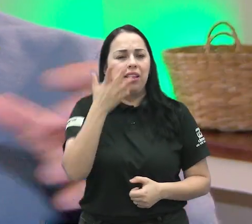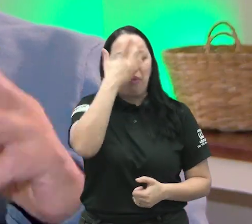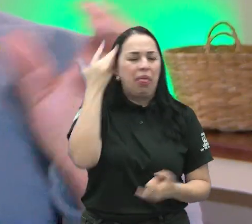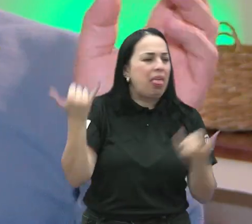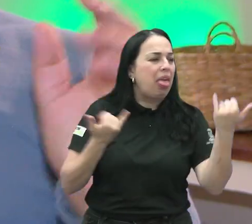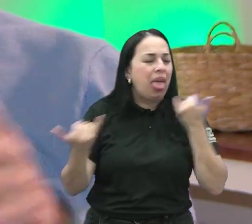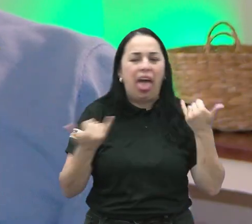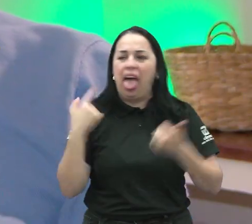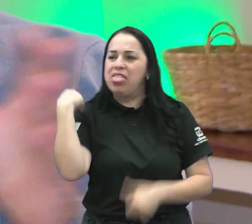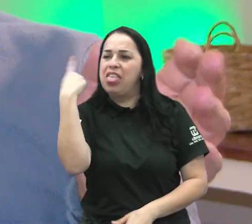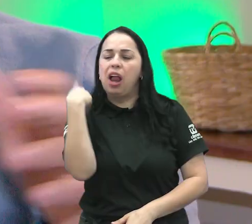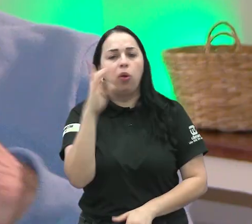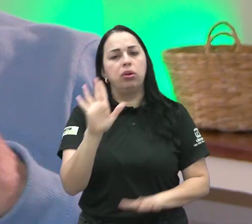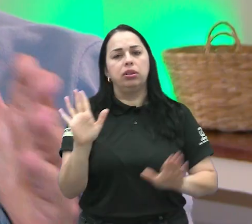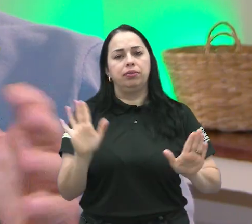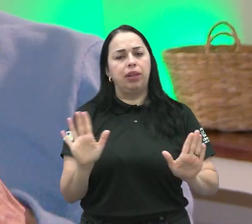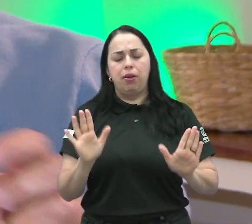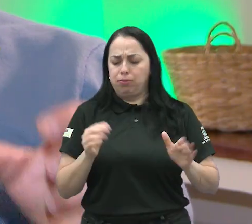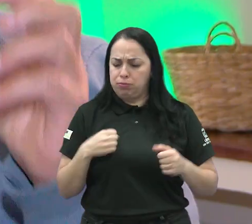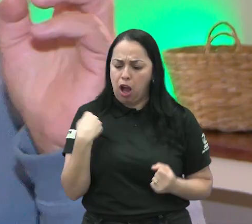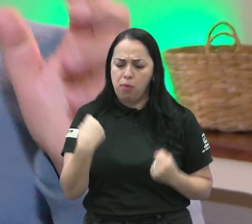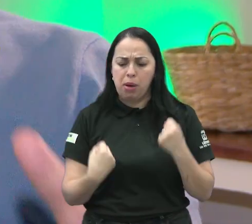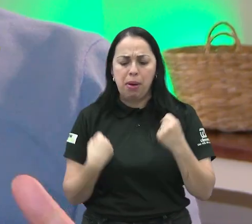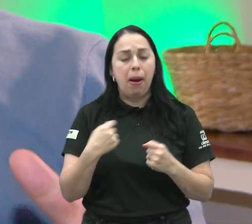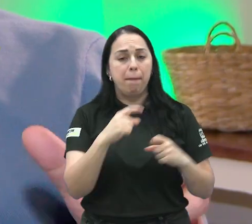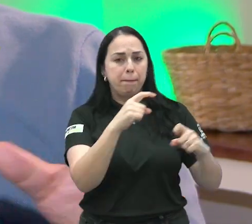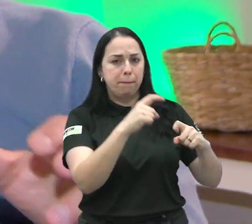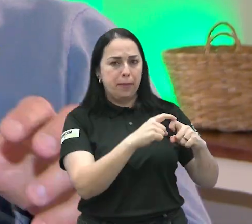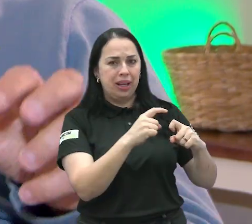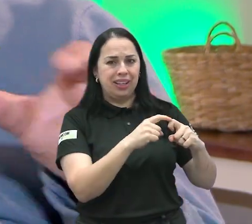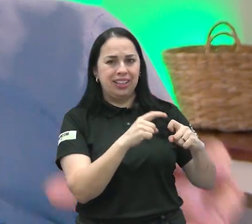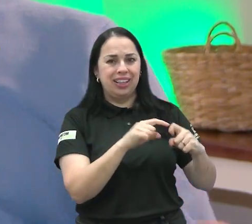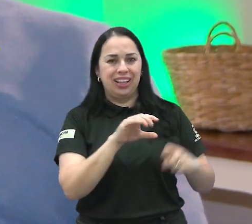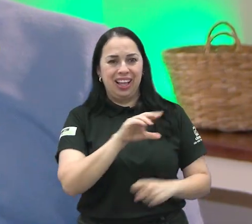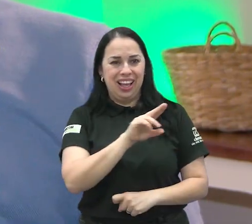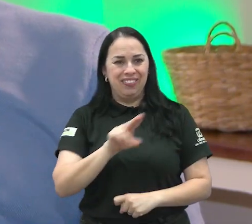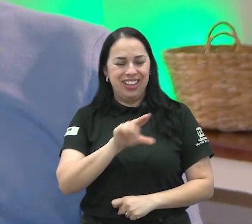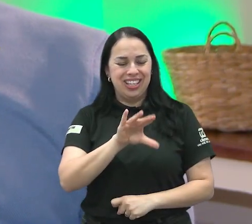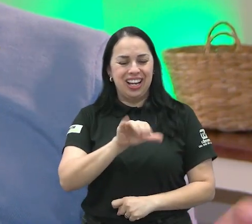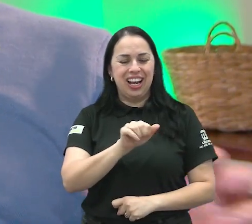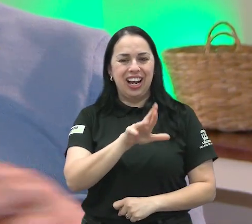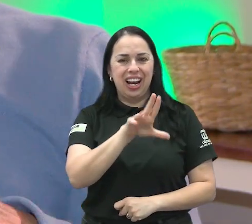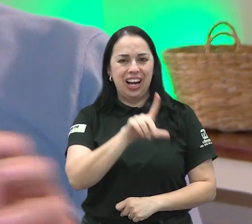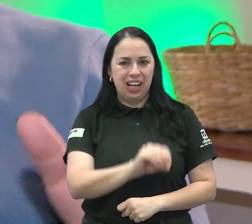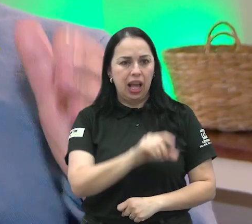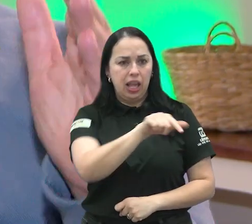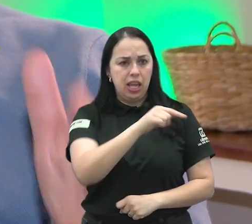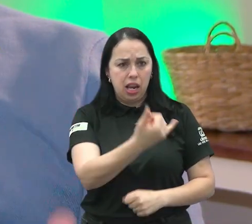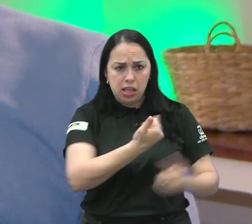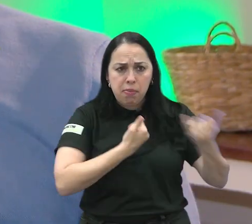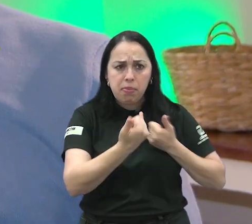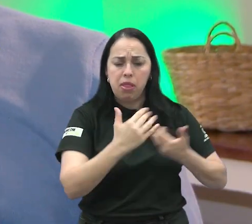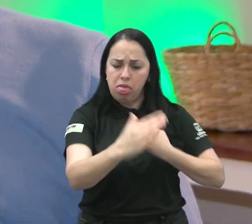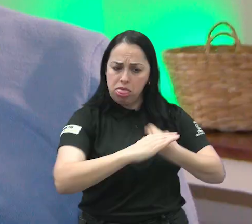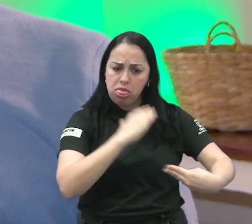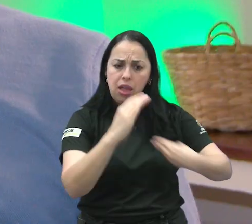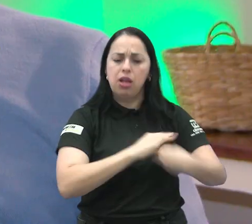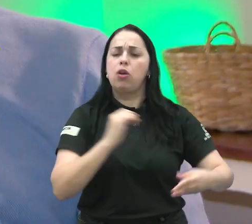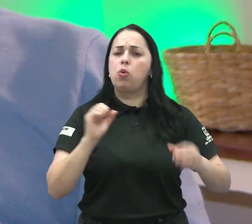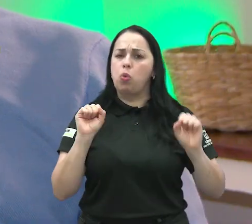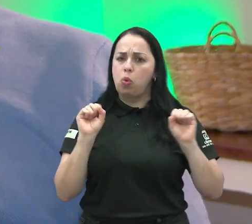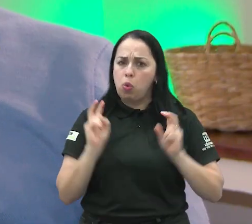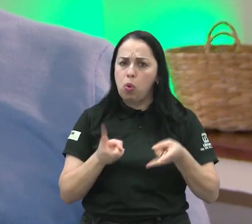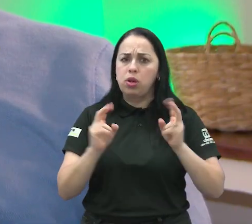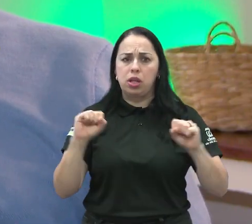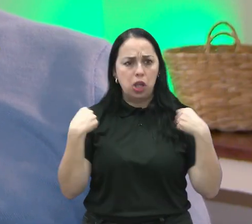corria devagar, todo mundo falava, você é louco, tal, mas a minha médica, a doutora Carla, sempre falou, não,